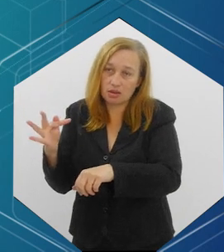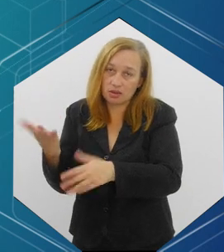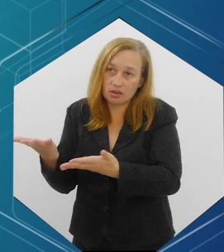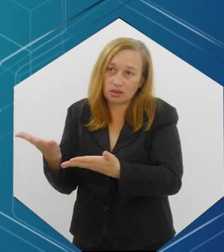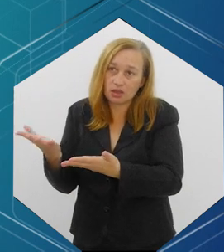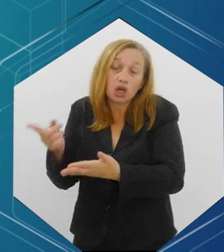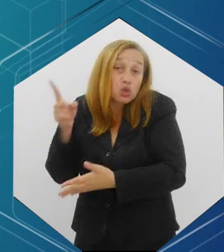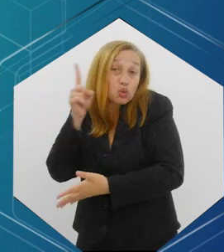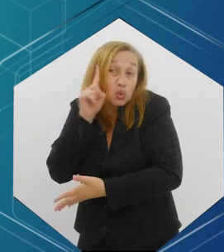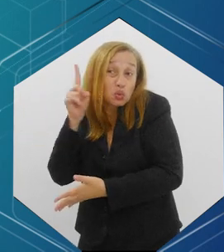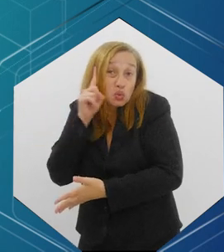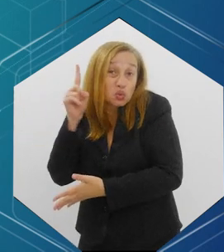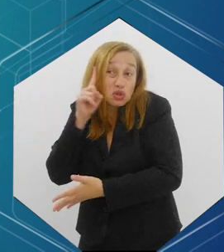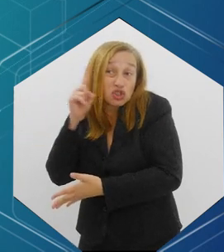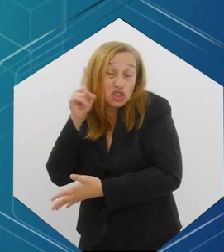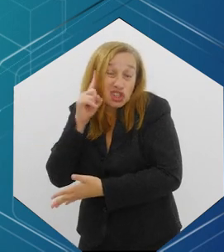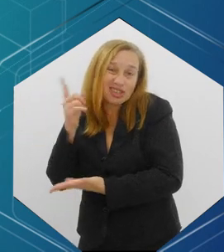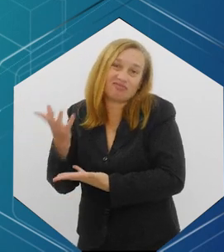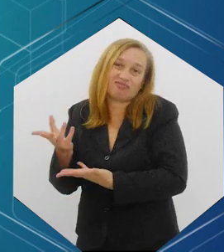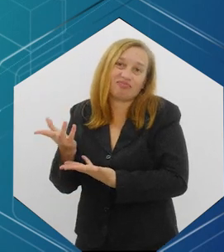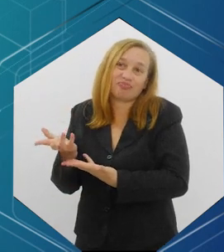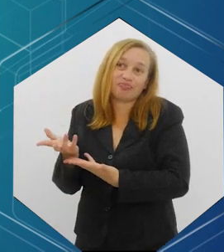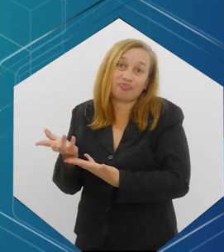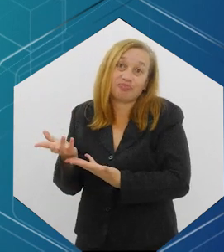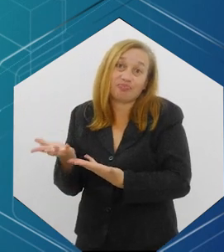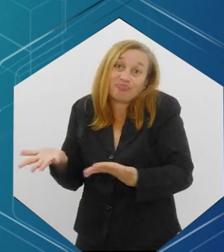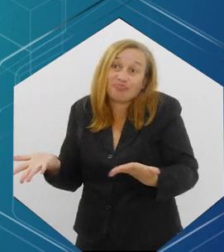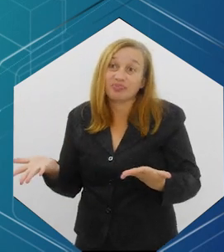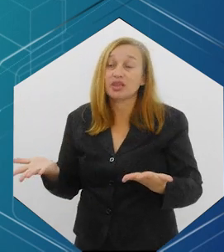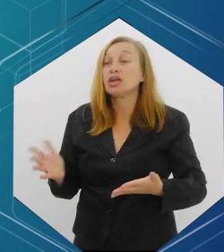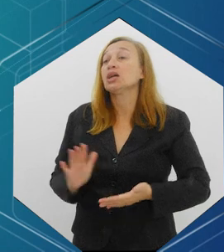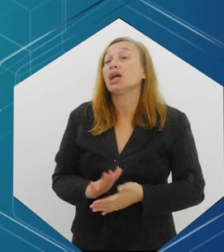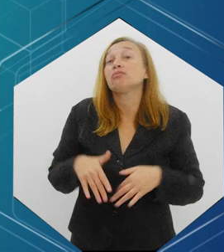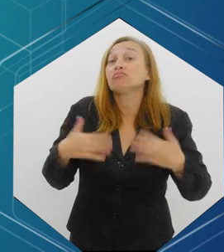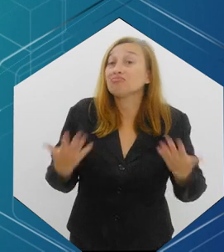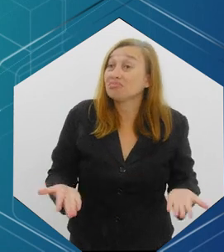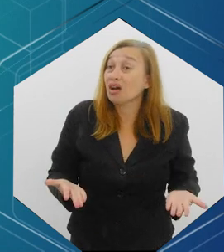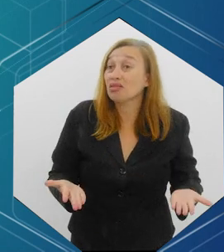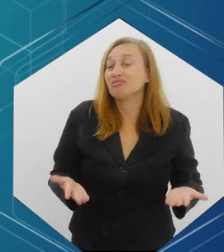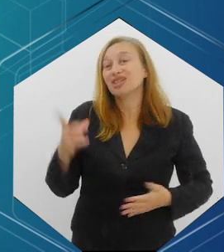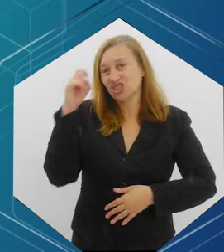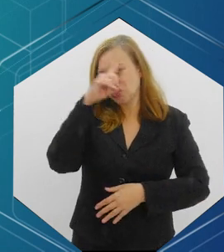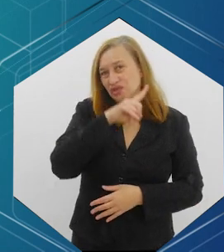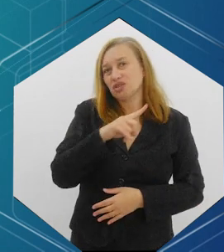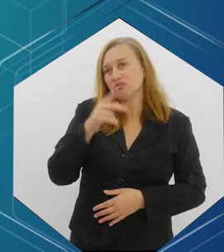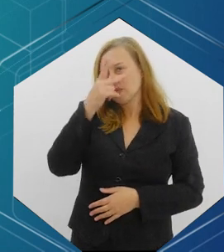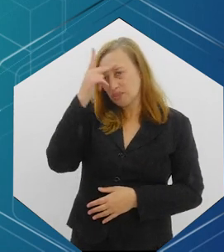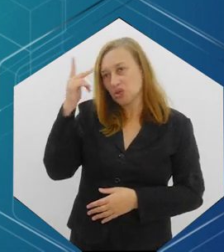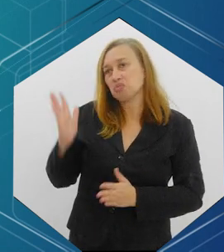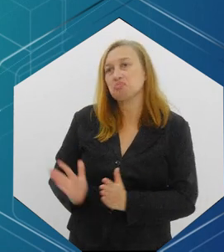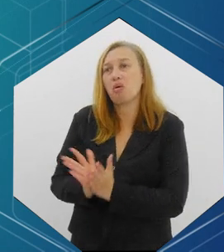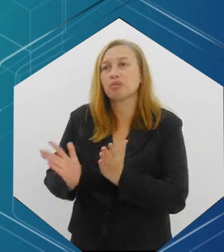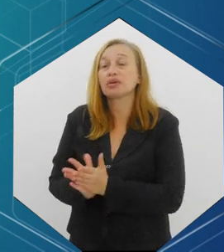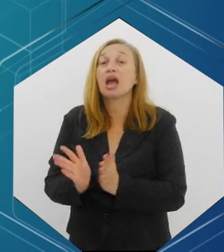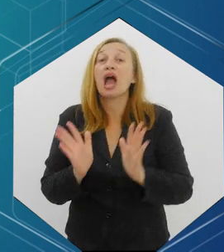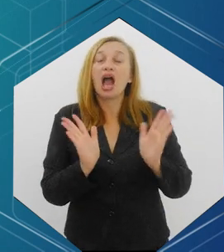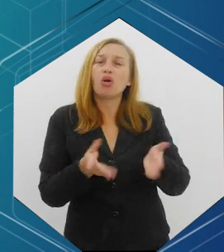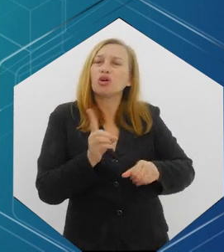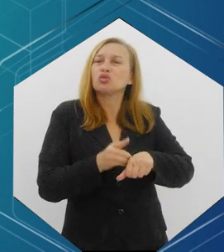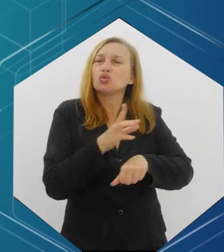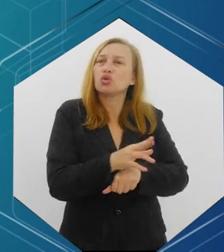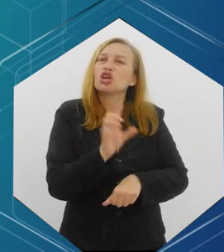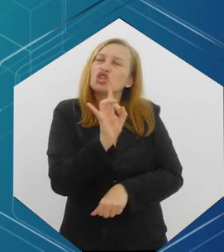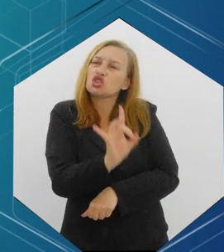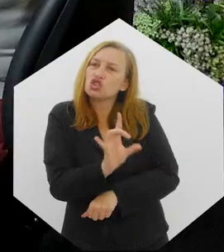acompanhamento adequado, de uma forma muito regular e frequente, né? Então, fica mais difícil